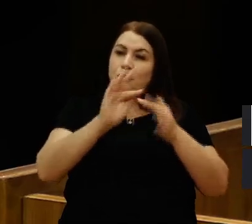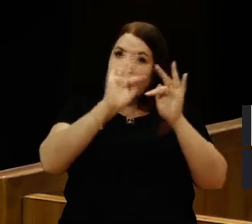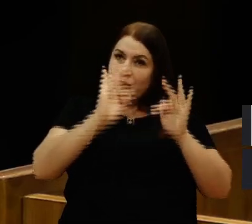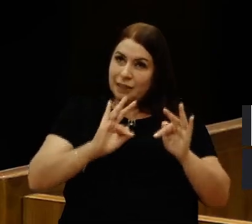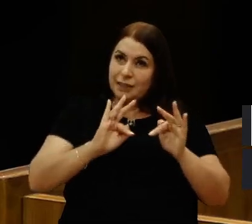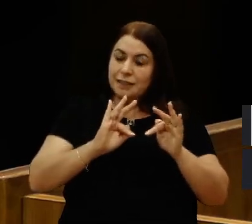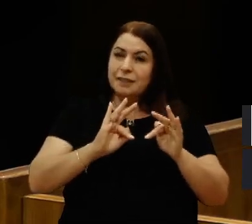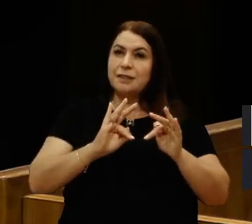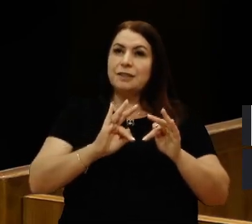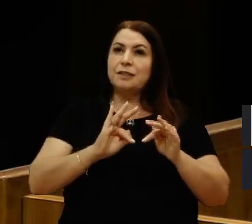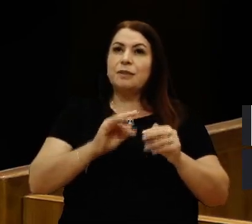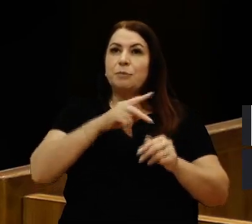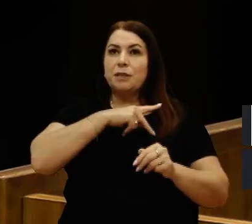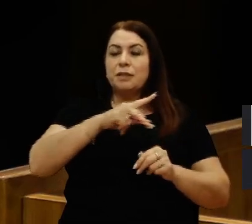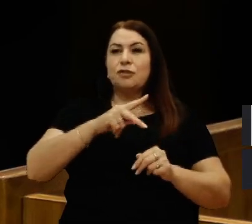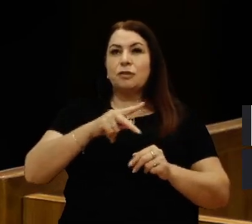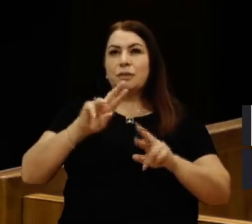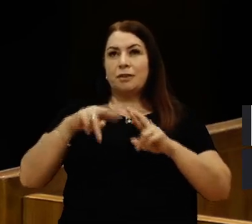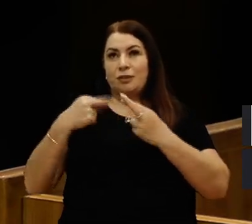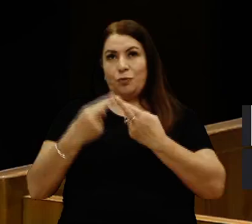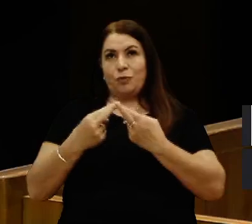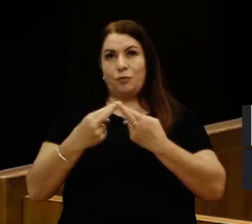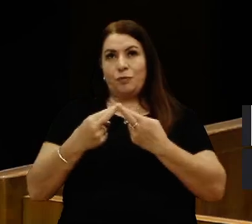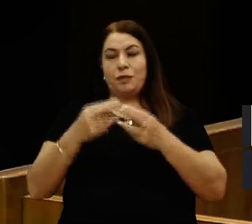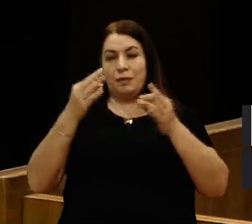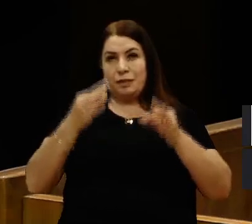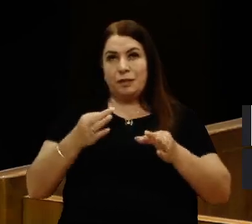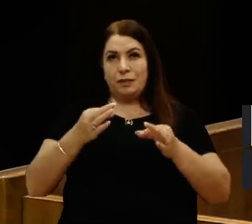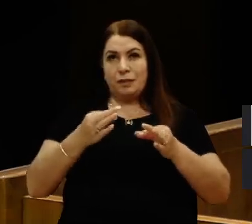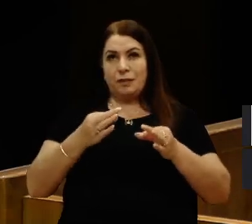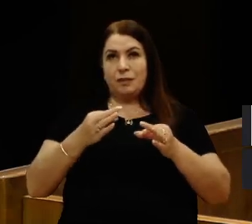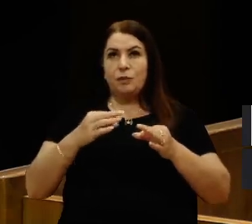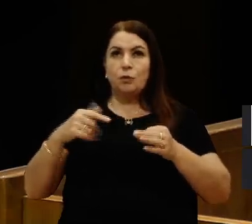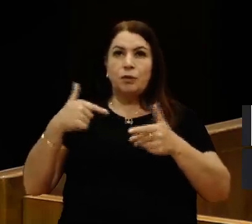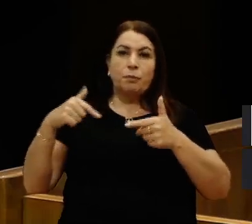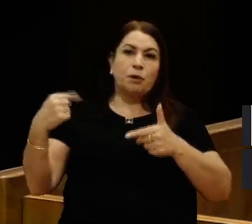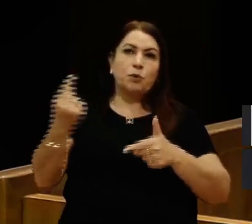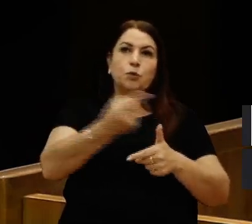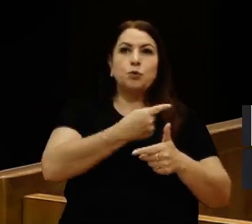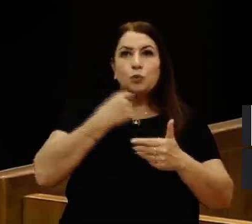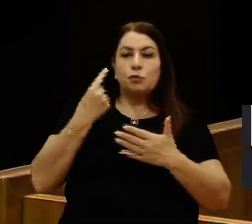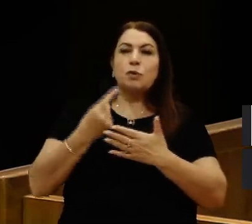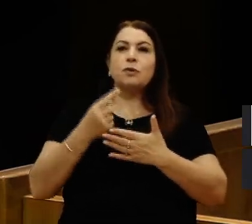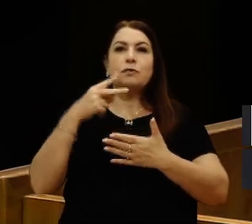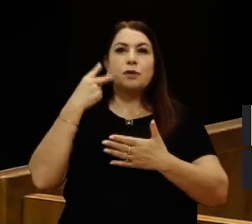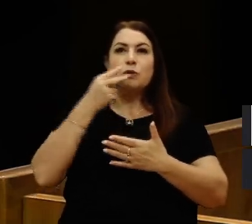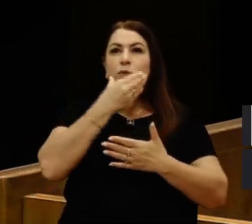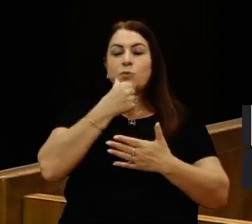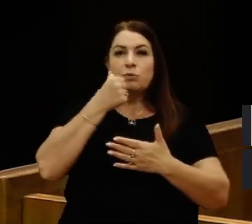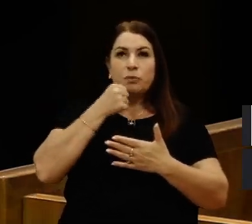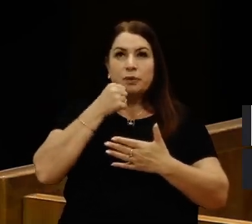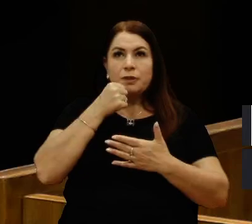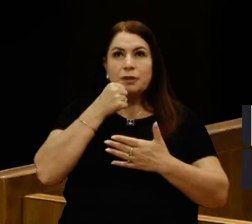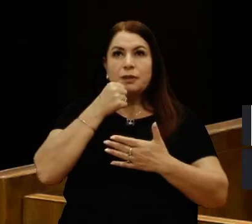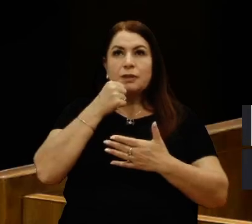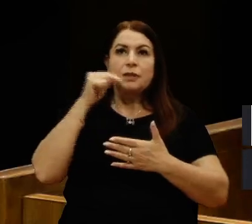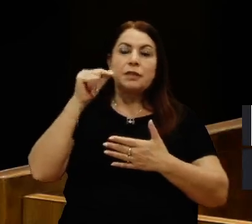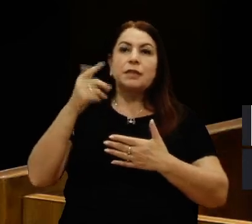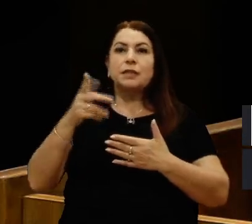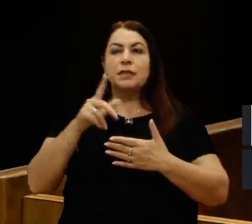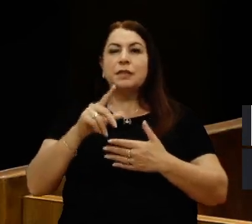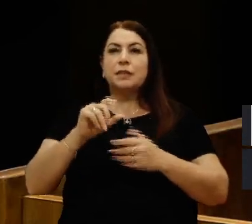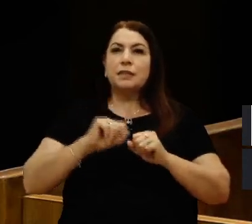feliz de presidir essa sessão e que certamente coroa o trabalho de todos nós, vereadores e vereadoras, que vira e mexe